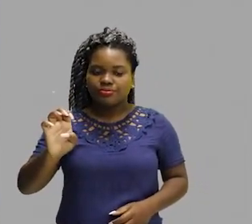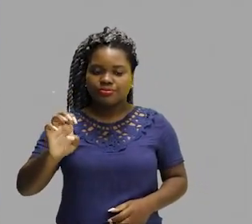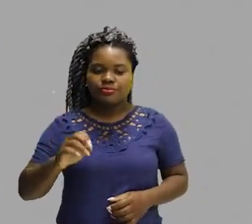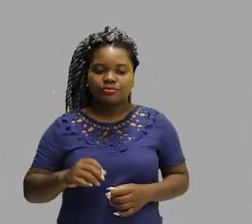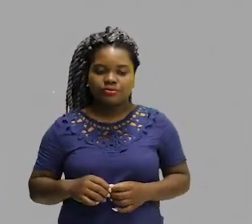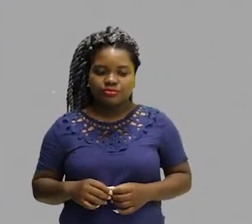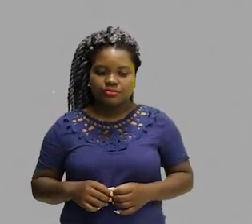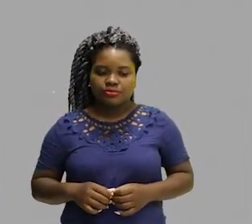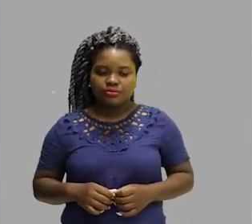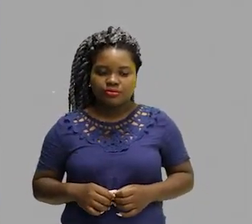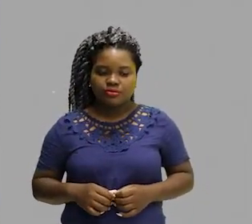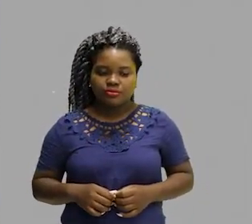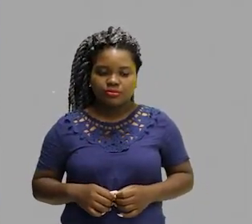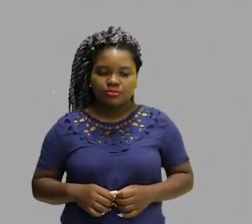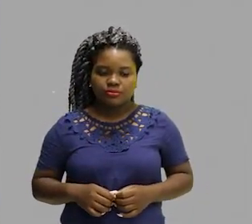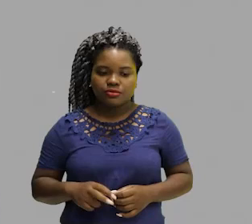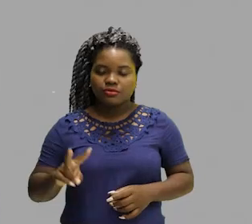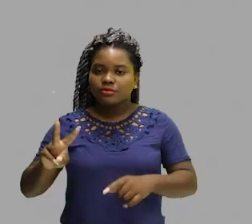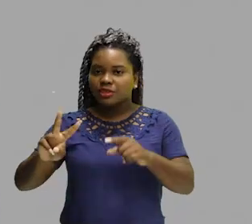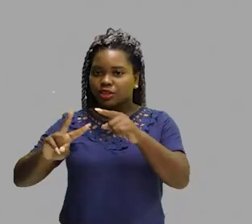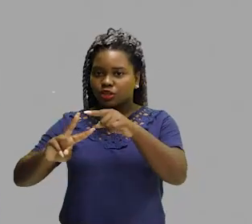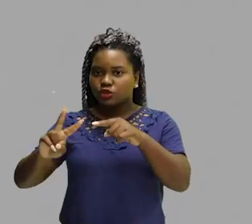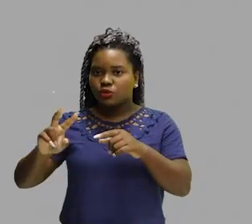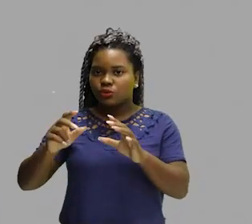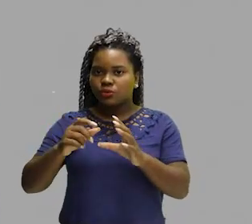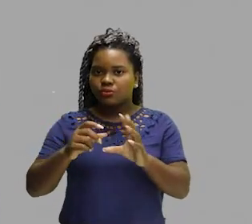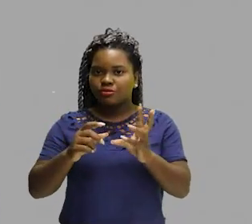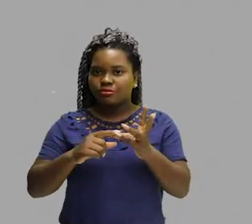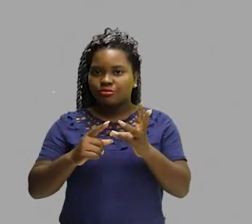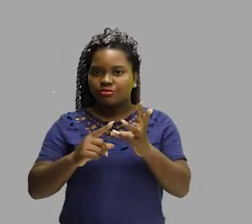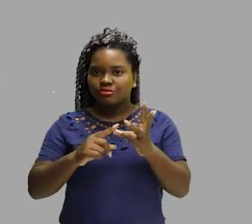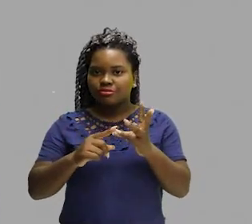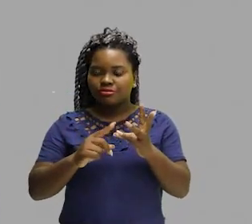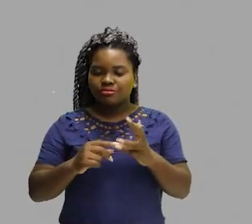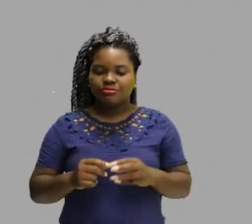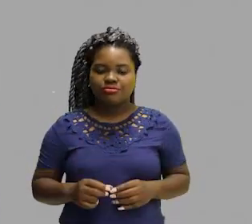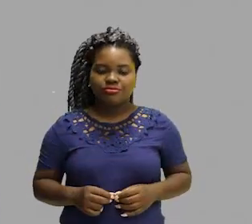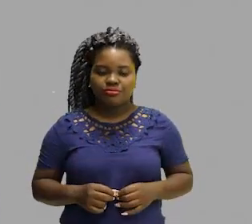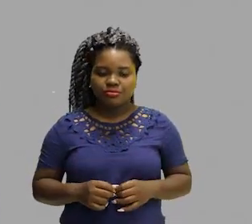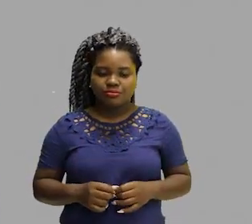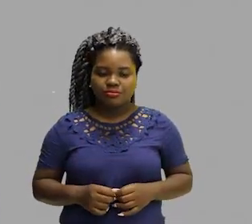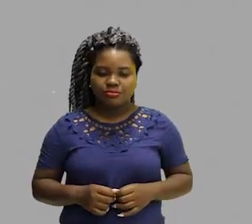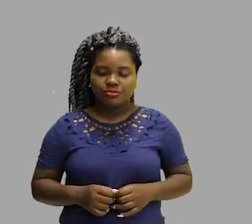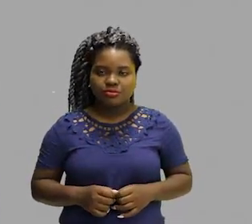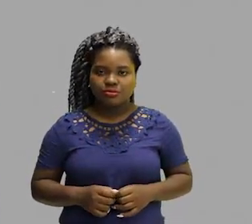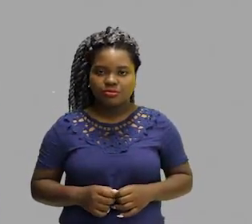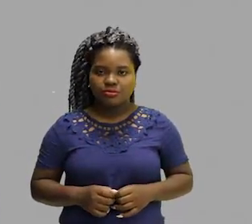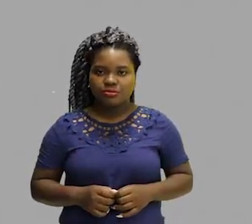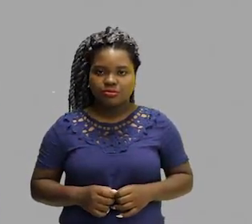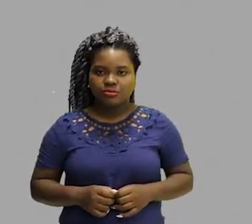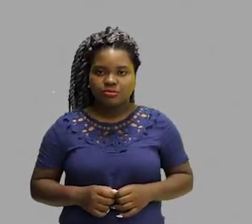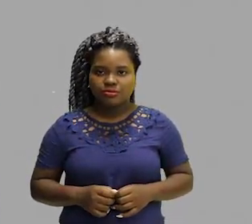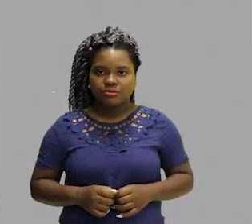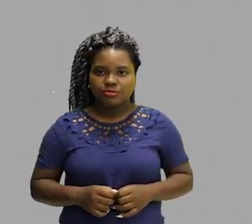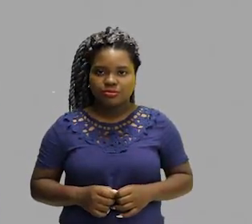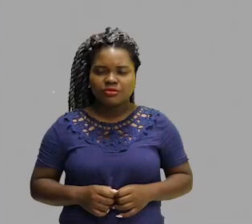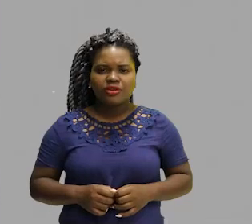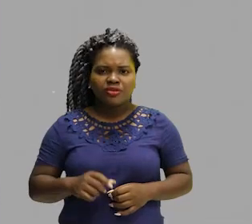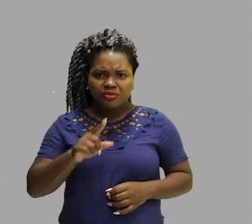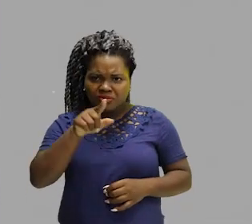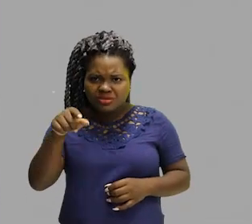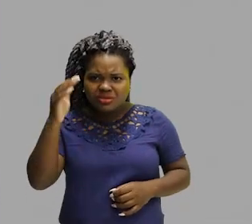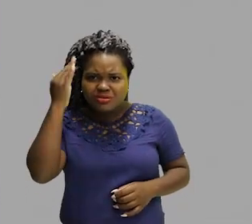palavra de 2 sílabas, mas a mais forte é o bre. Ela é uma paroxítona. Então, eu não vou contar com o ves. E as breves. Vocês estão